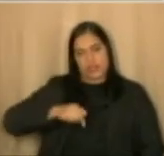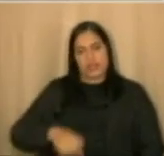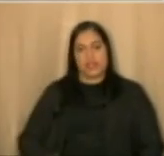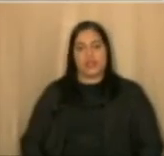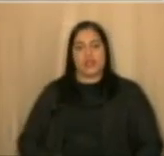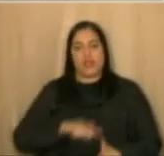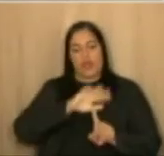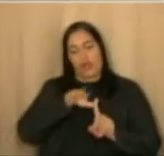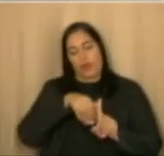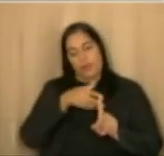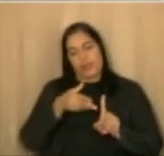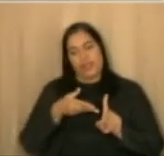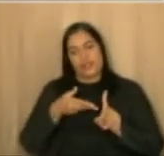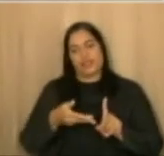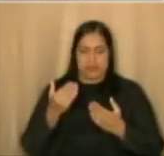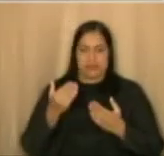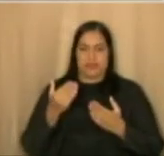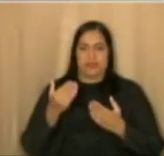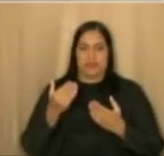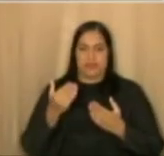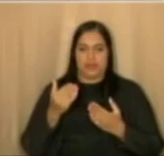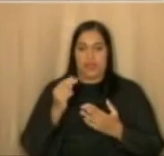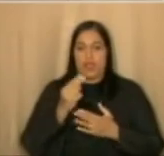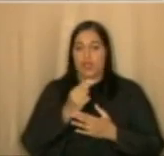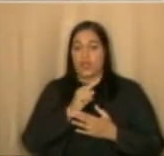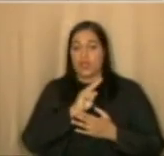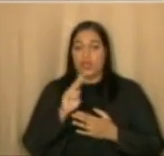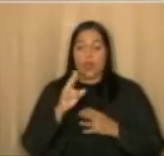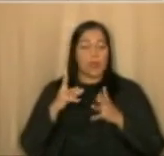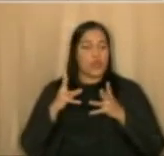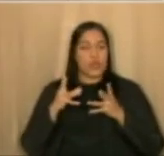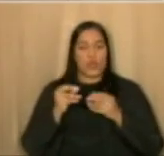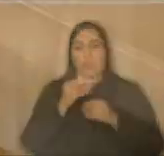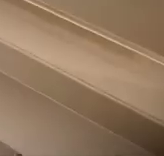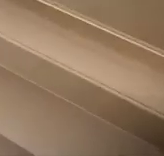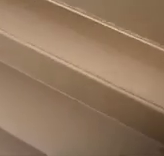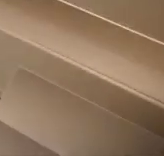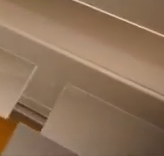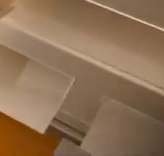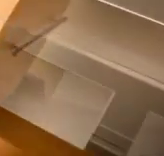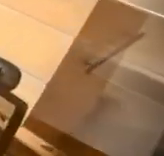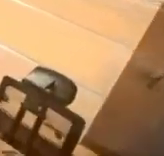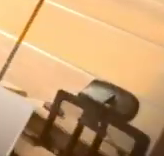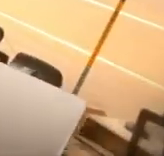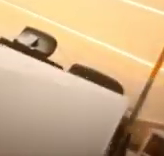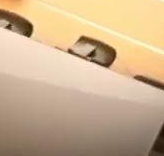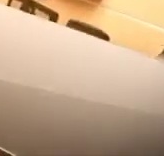homenagear e agradecer, em nome de todo o povo recifense.